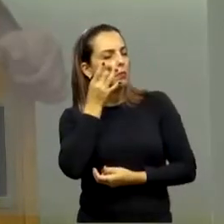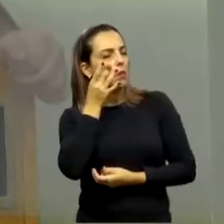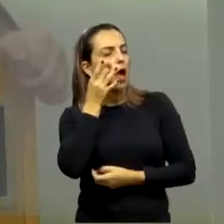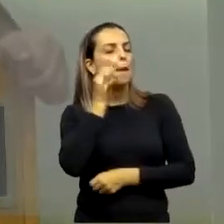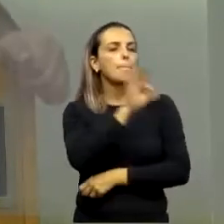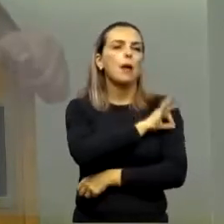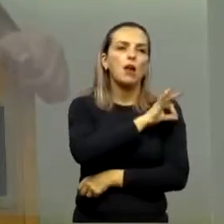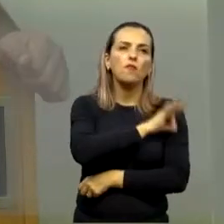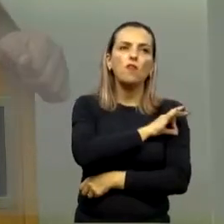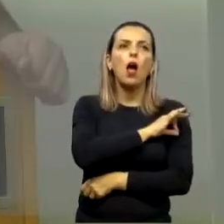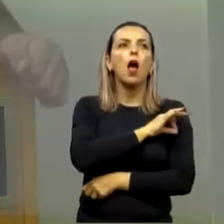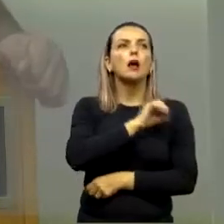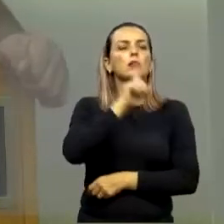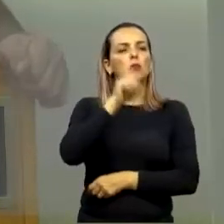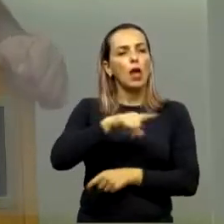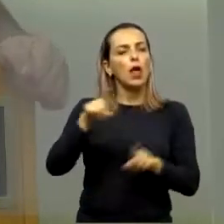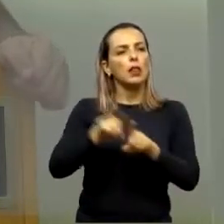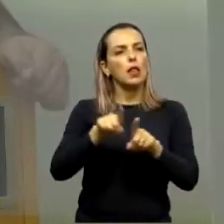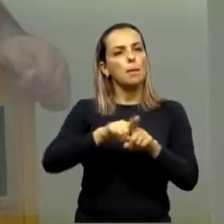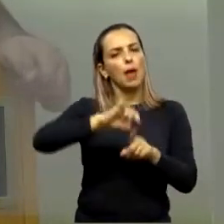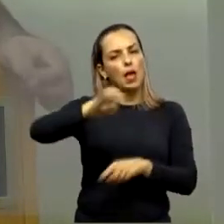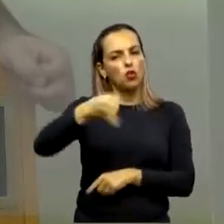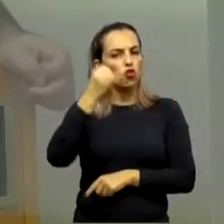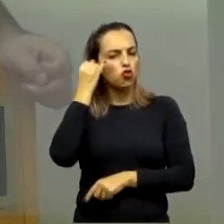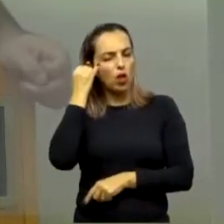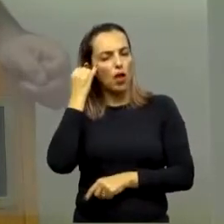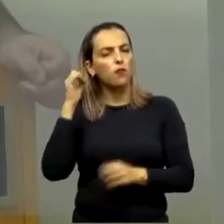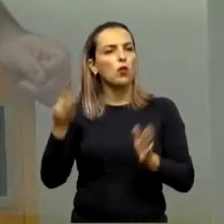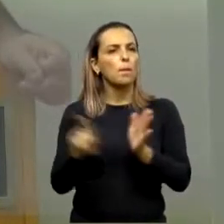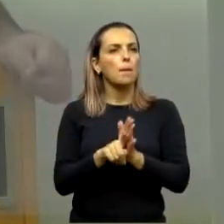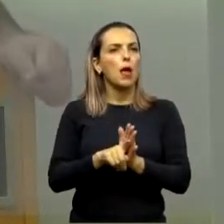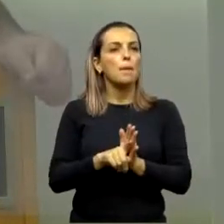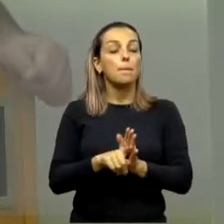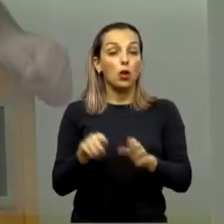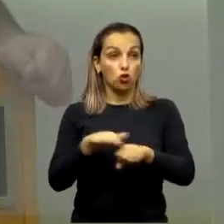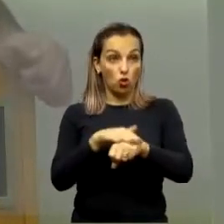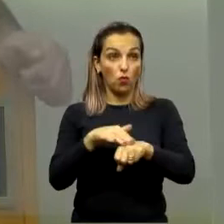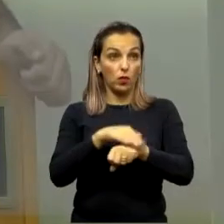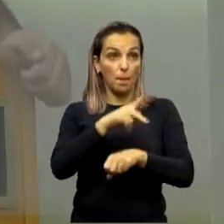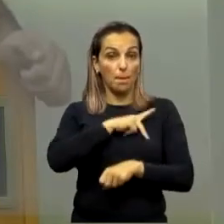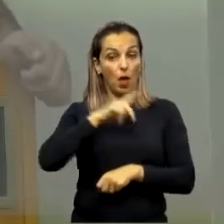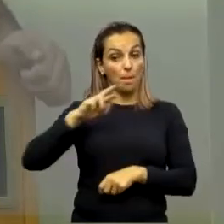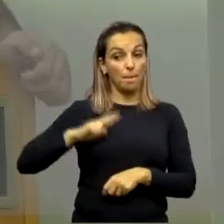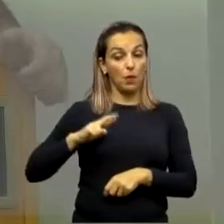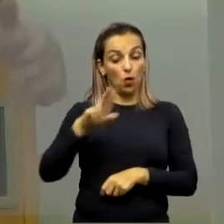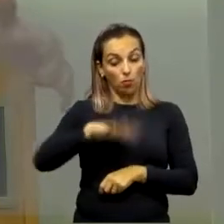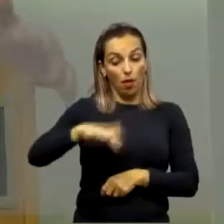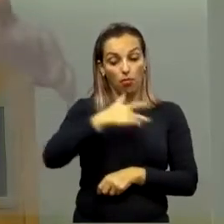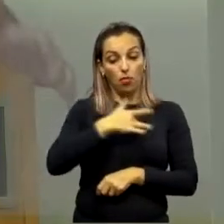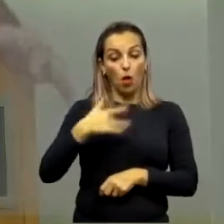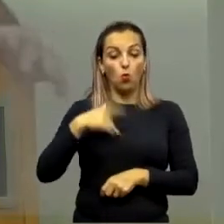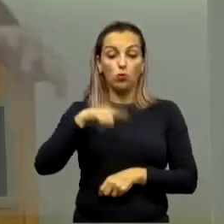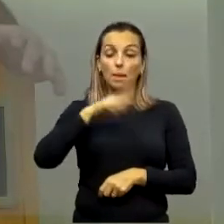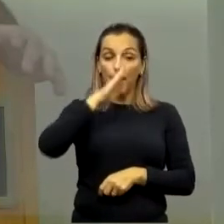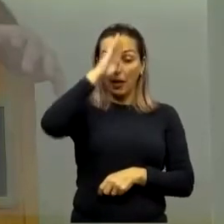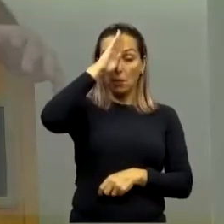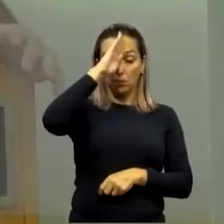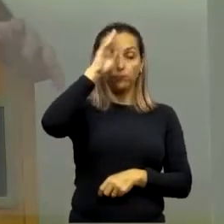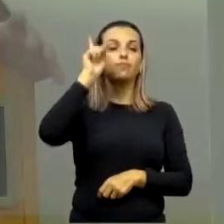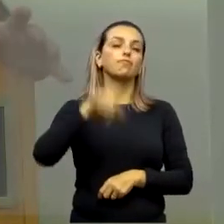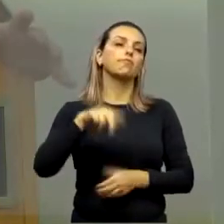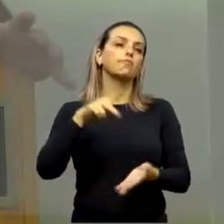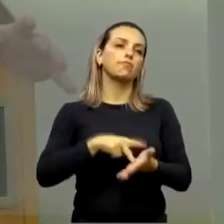junto com Jefferson a ajuda da DRS para falar com o promotor Federal de saúde porque no fundamental é isso